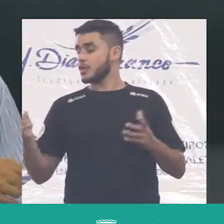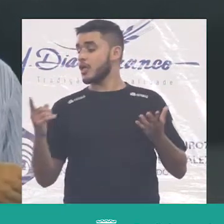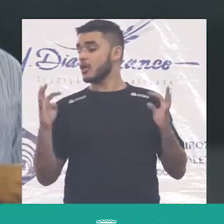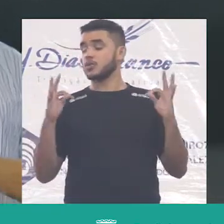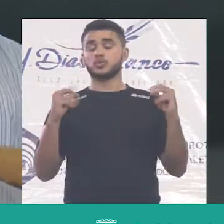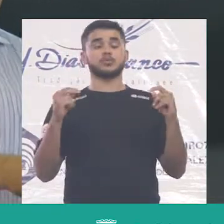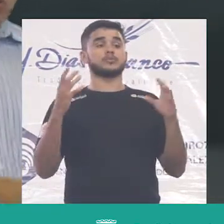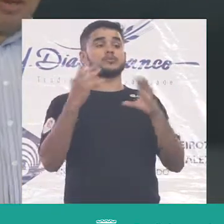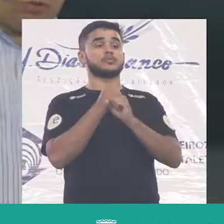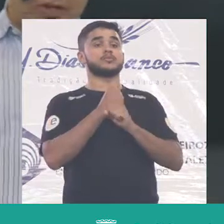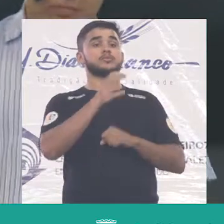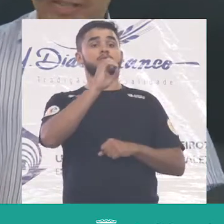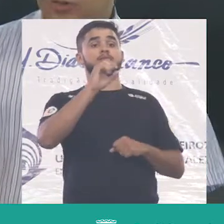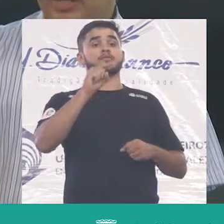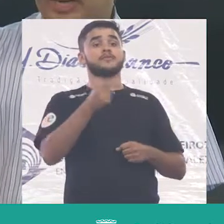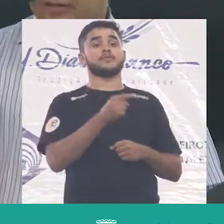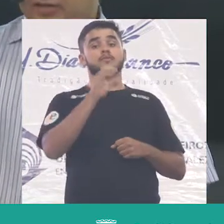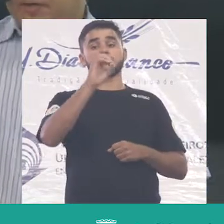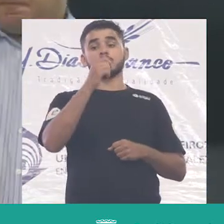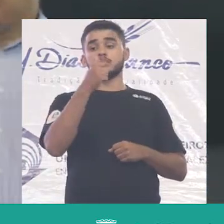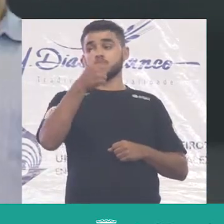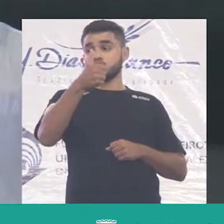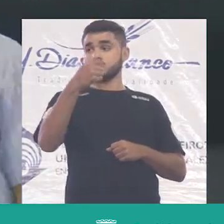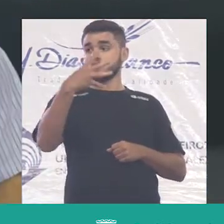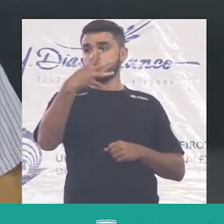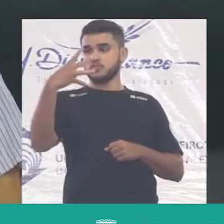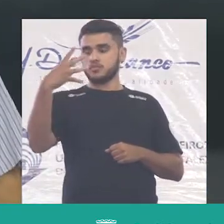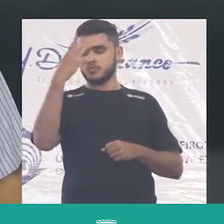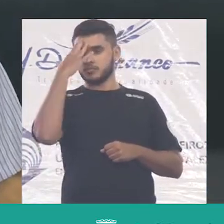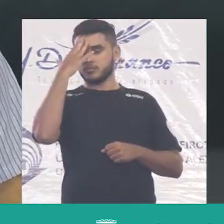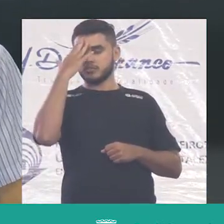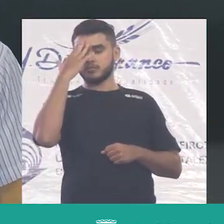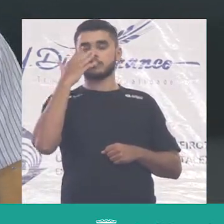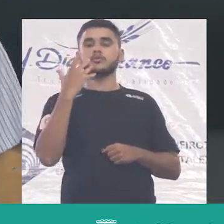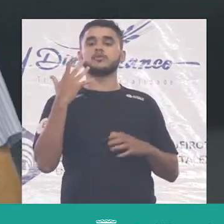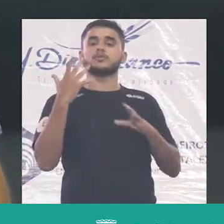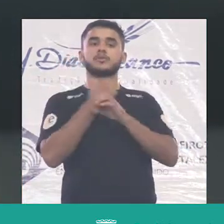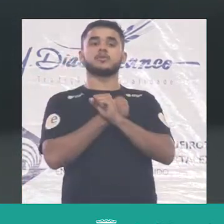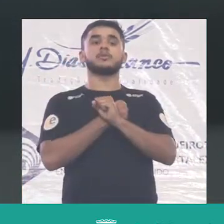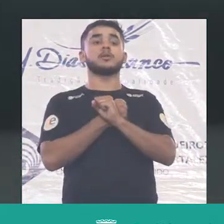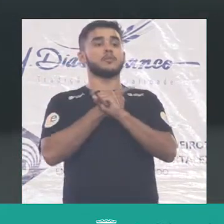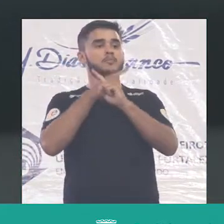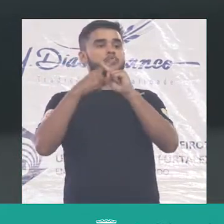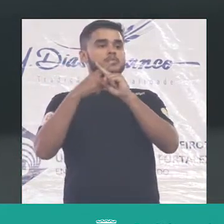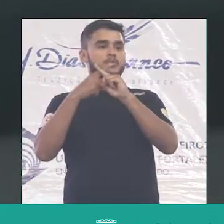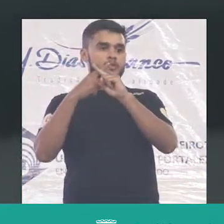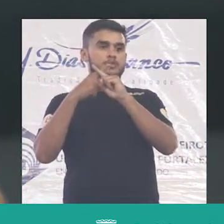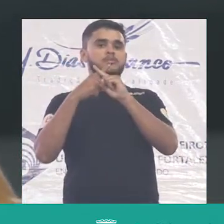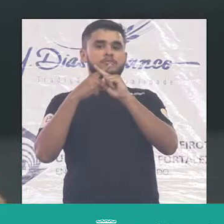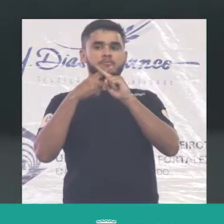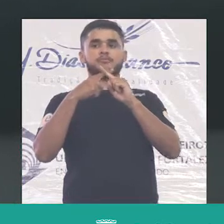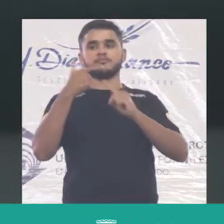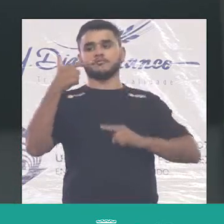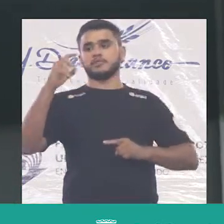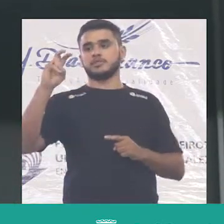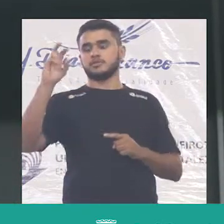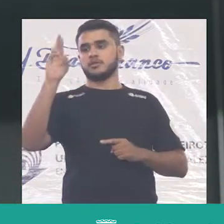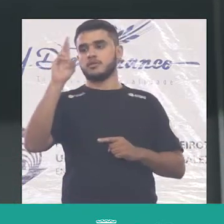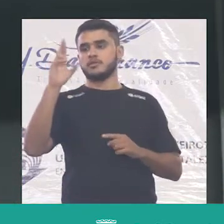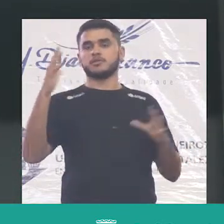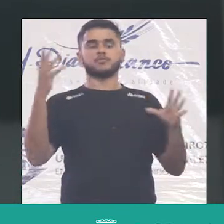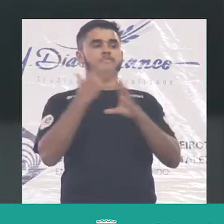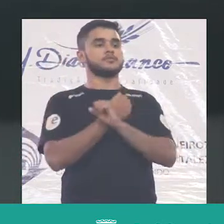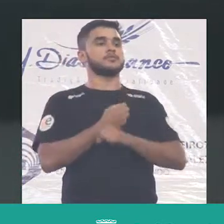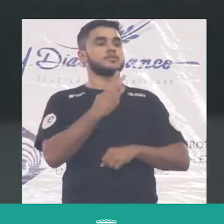aí, que é 0,0144 metros quadrados, e multiplica por R$25 por cada metro quadrado. você vai encontrar